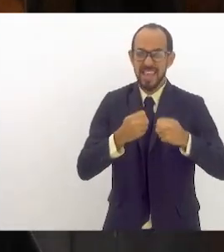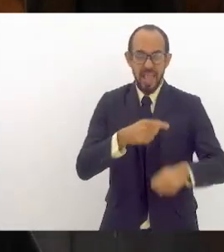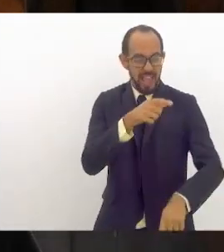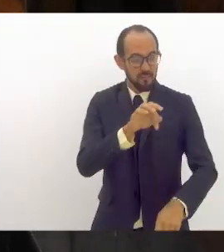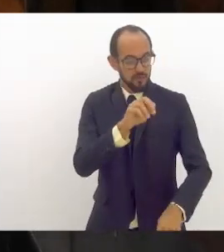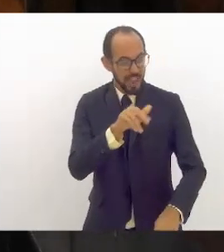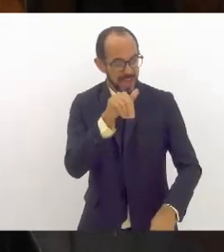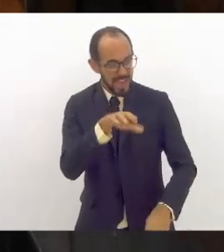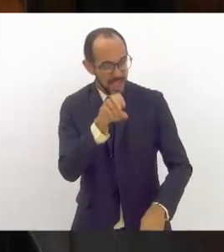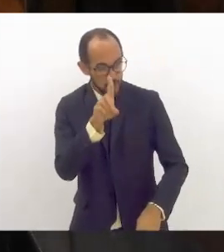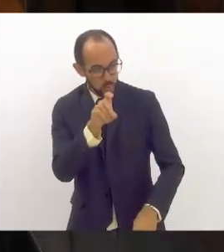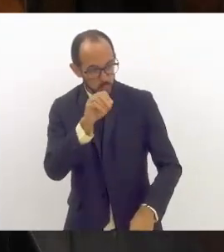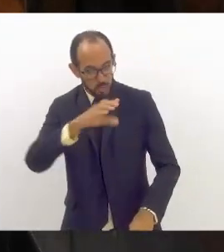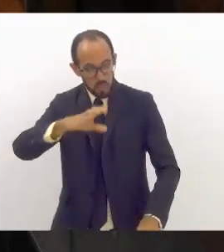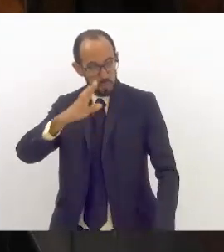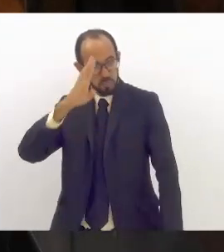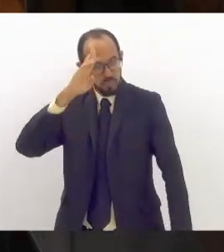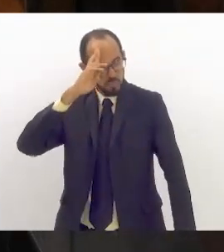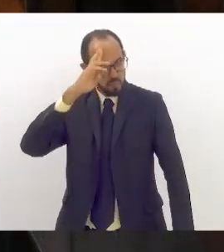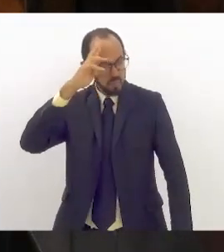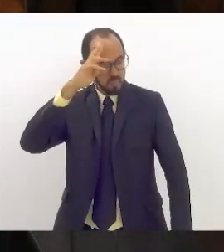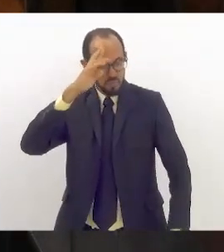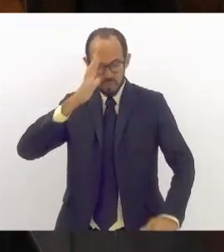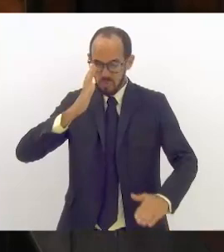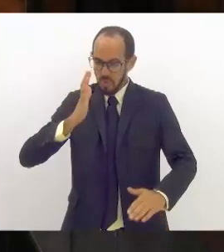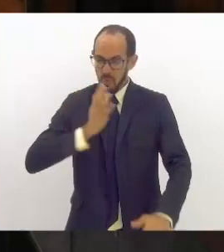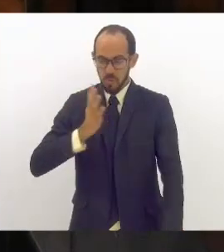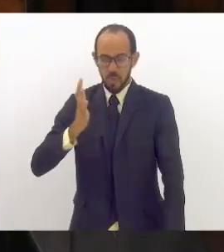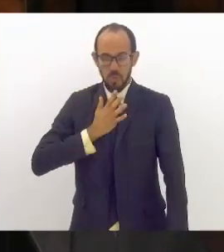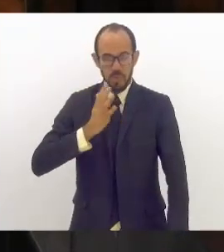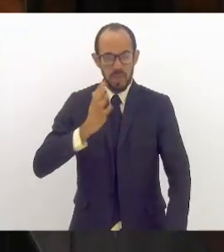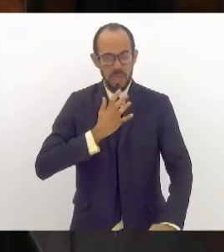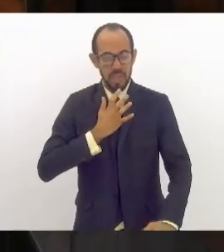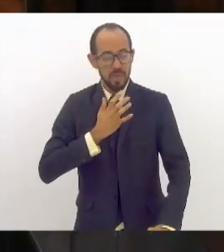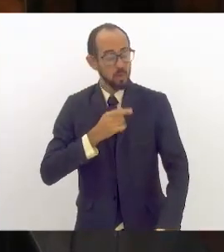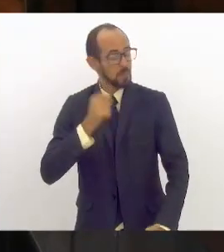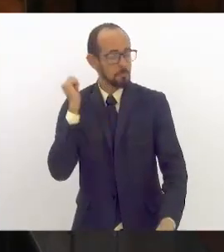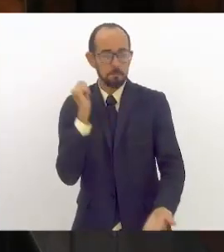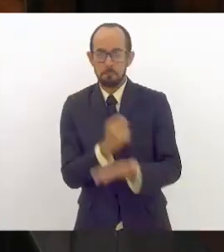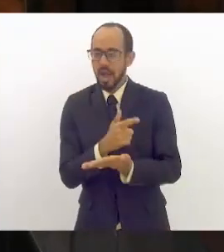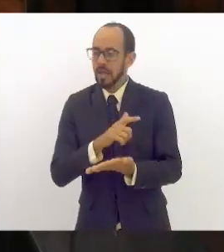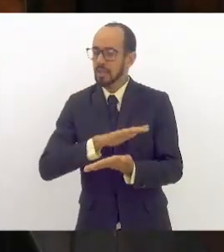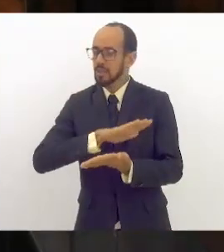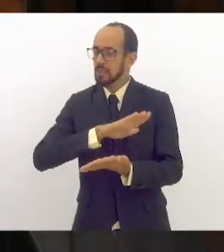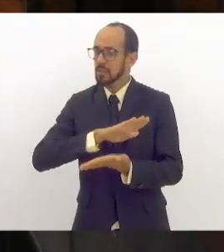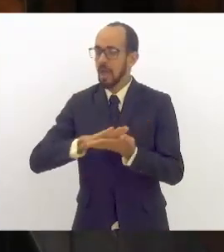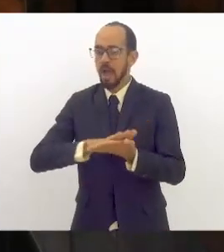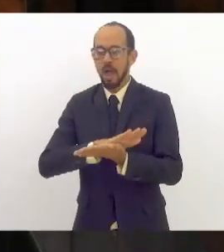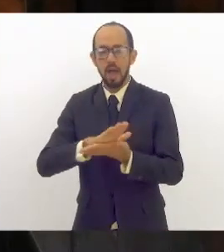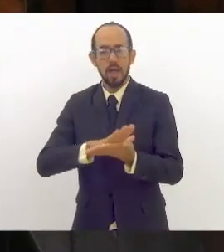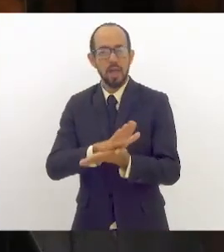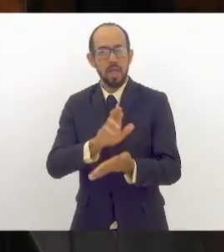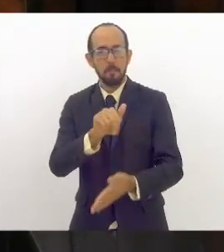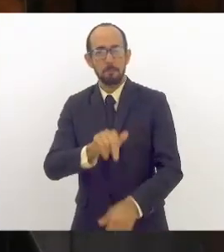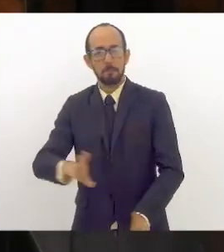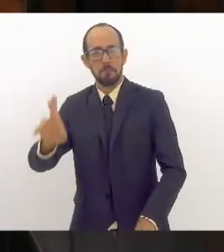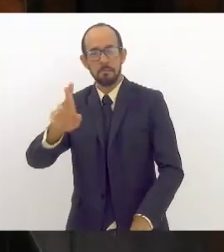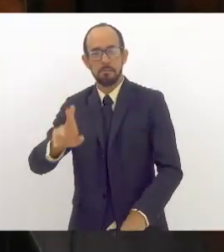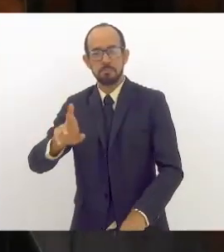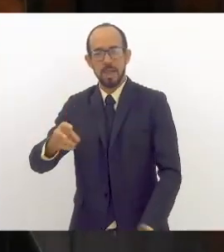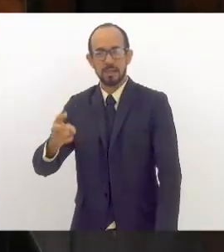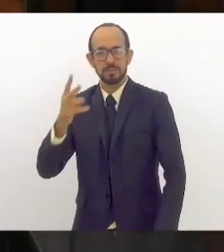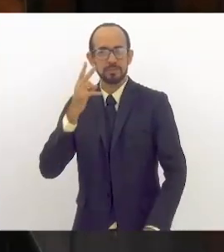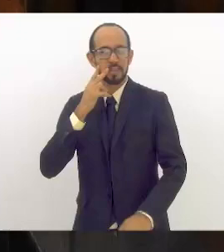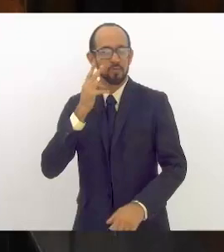bilionário já dono de bar e restaurante etc não paga uma rodada lá no Mesa Bar inclusive Acabei de fazer